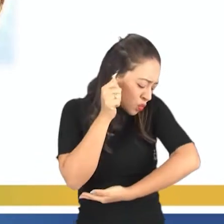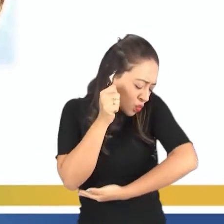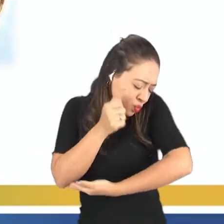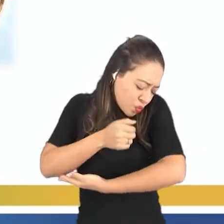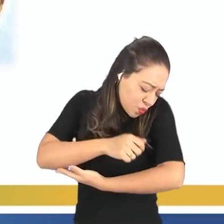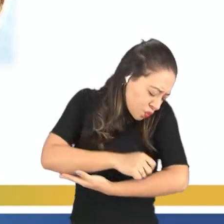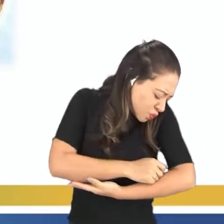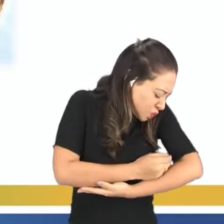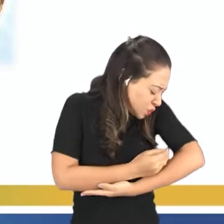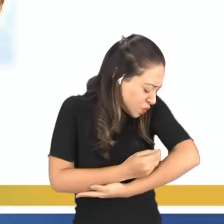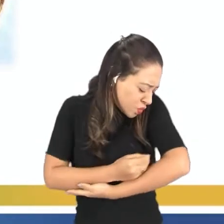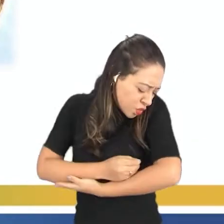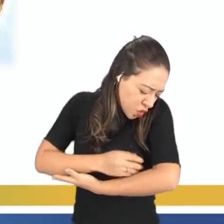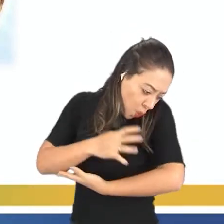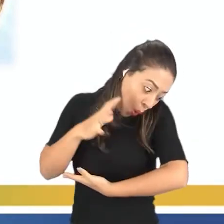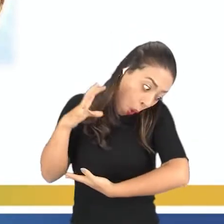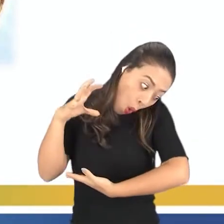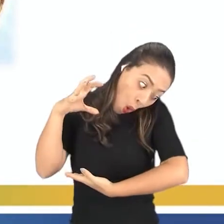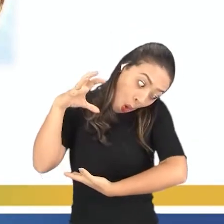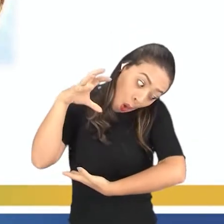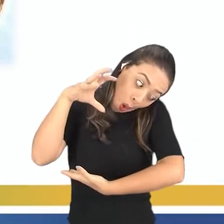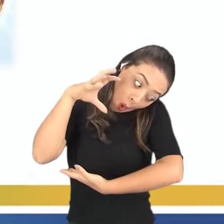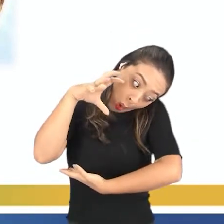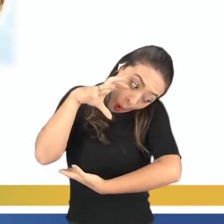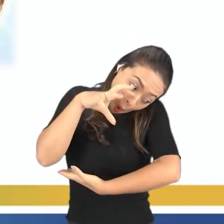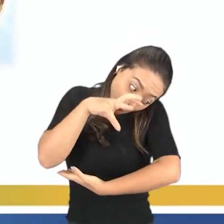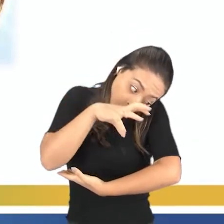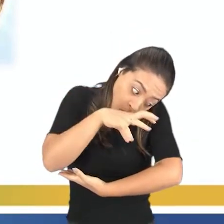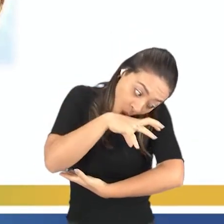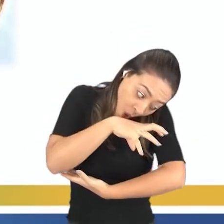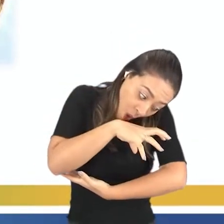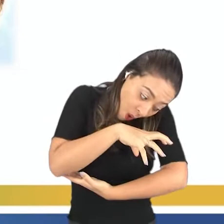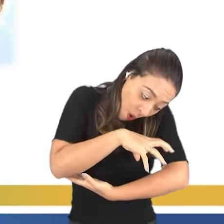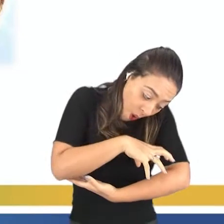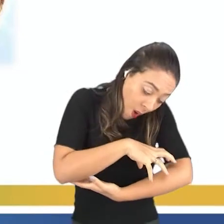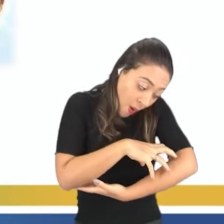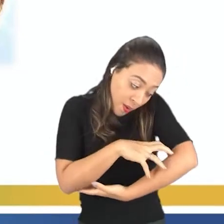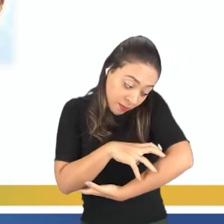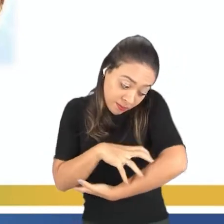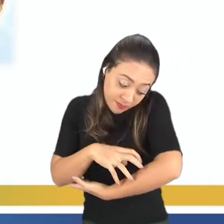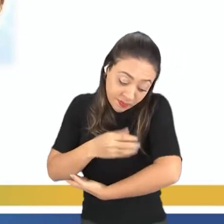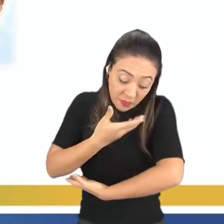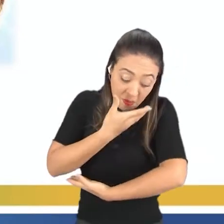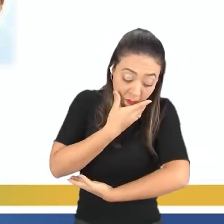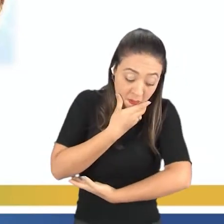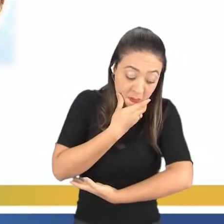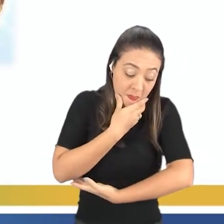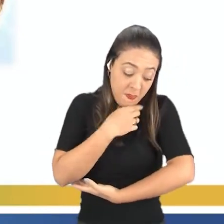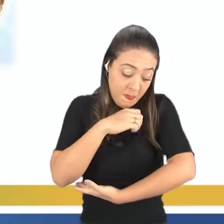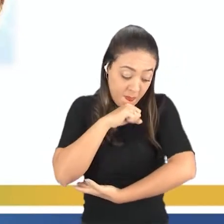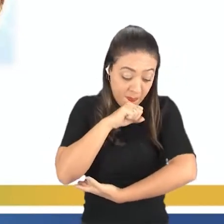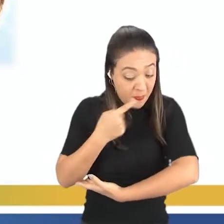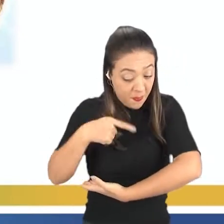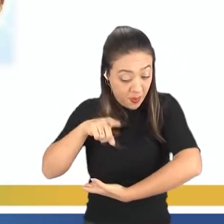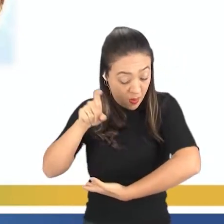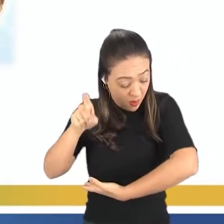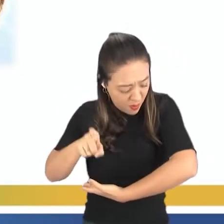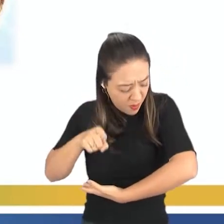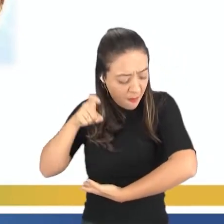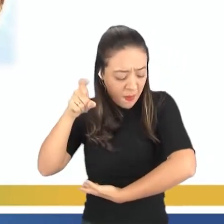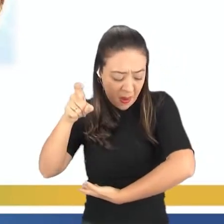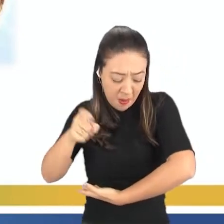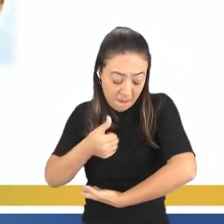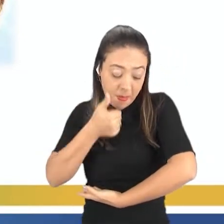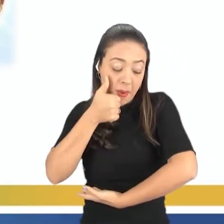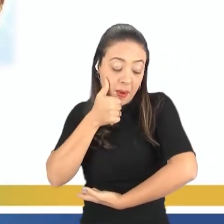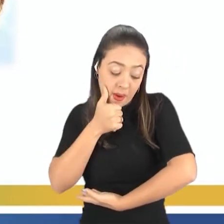Nana, neném, que a cuca vem pegar. Papai foi na